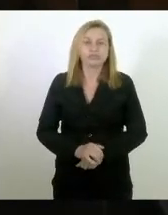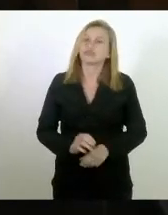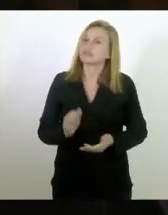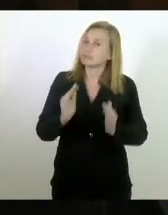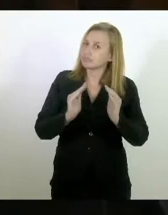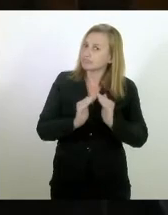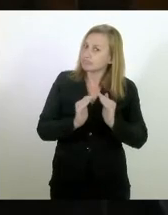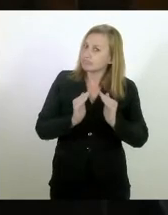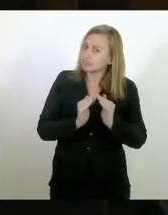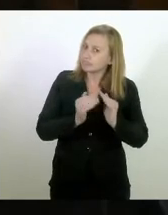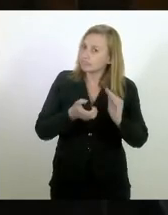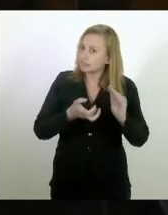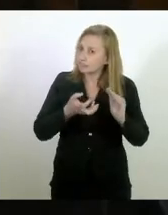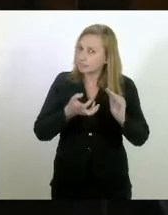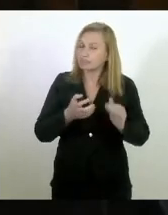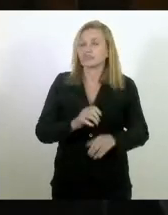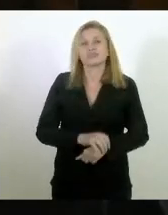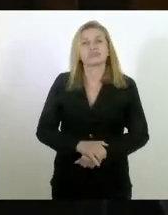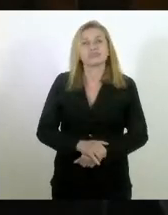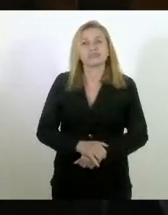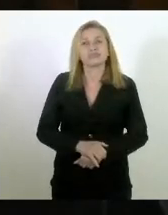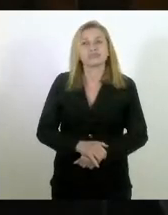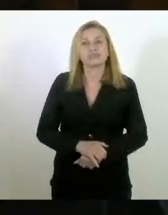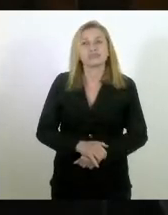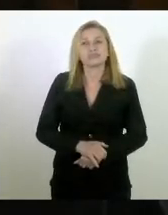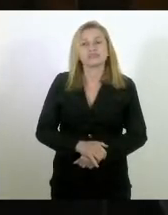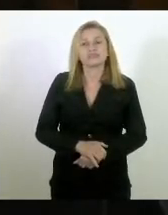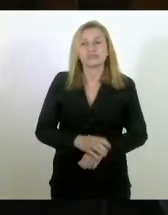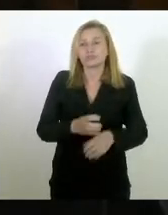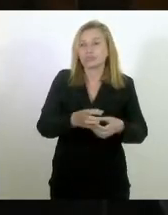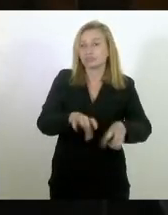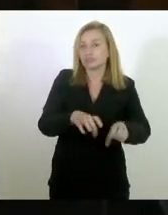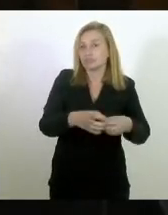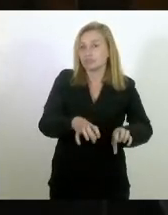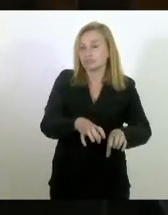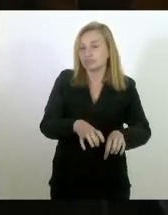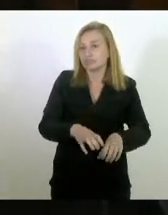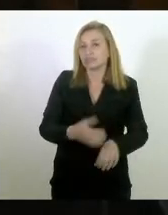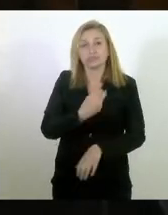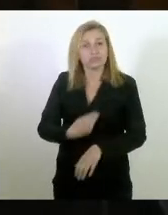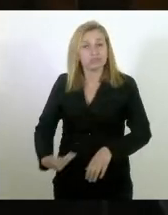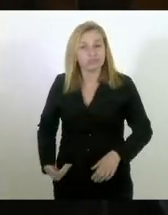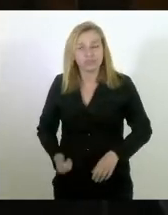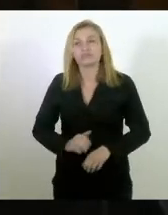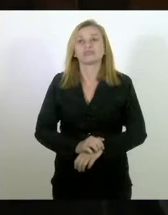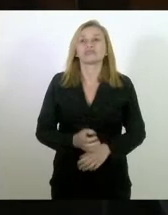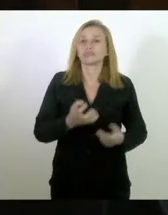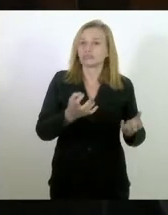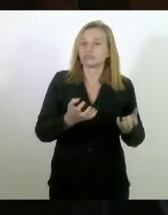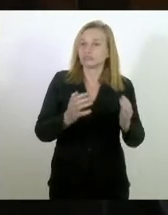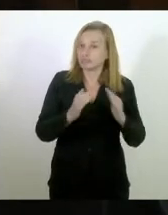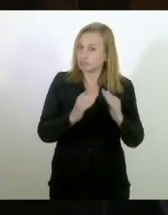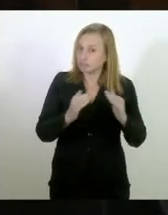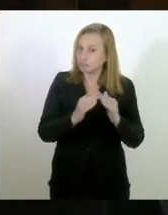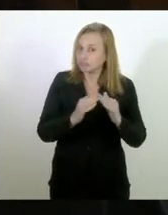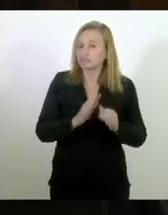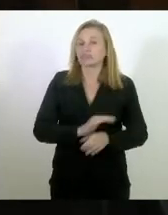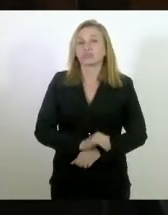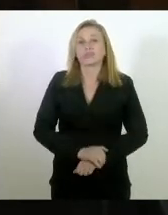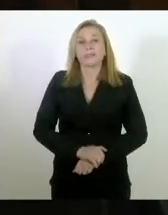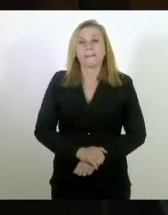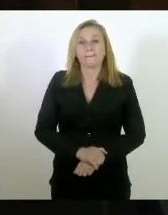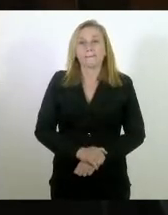casa Zete o concurso público querer que a sua casa